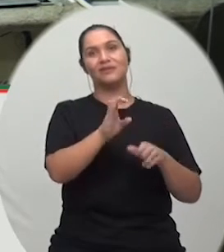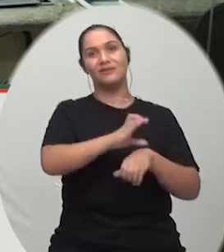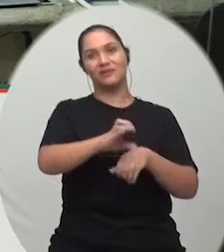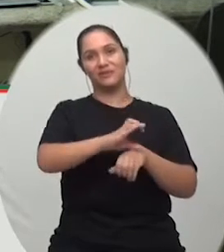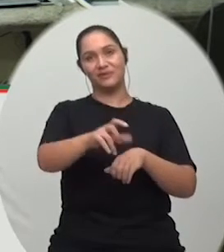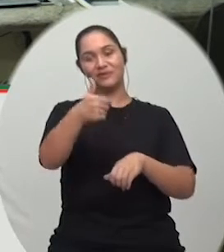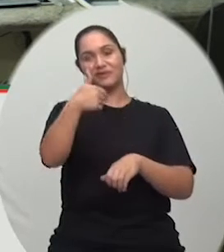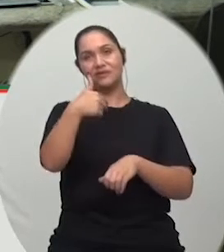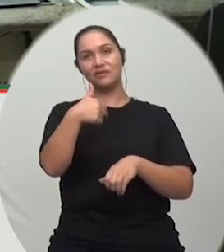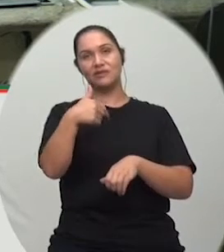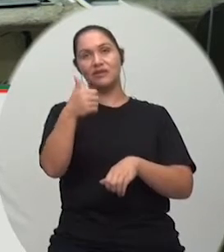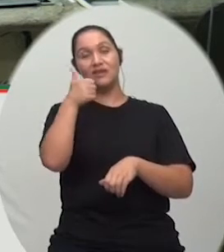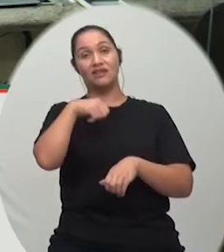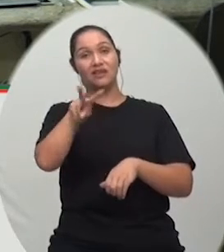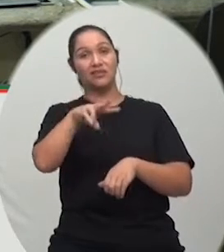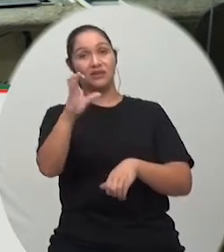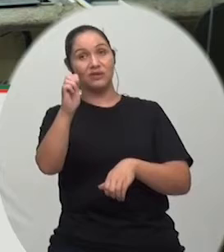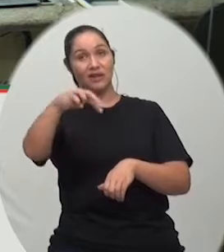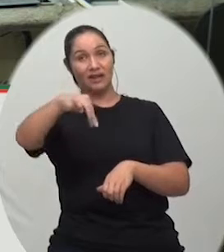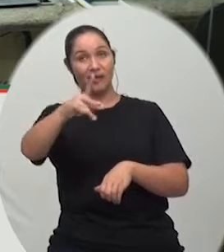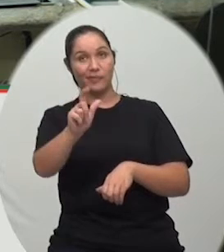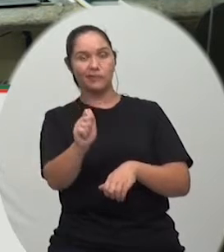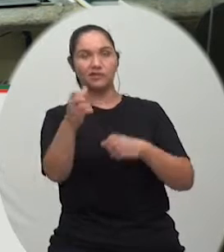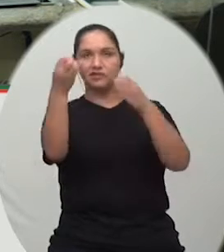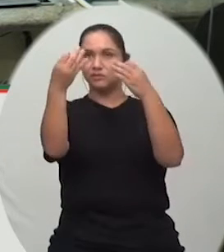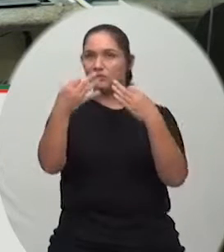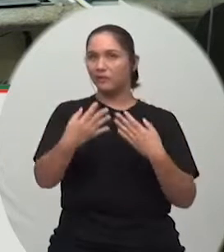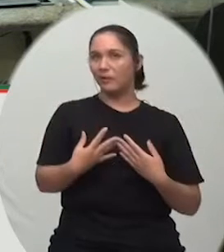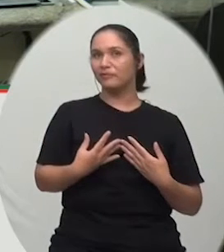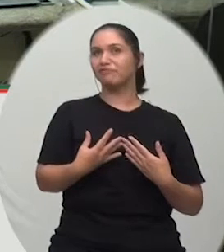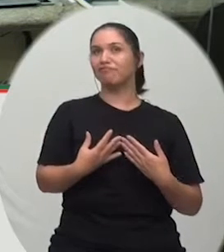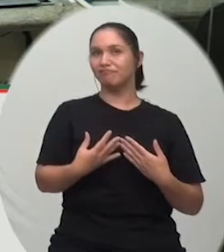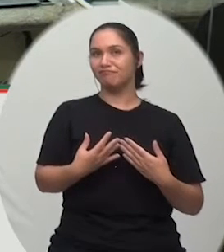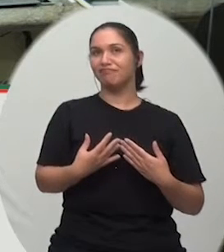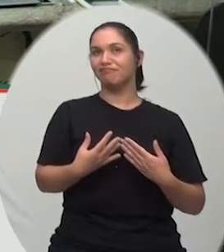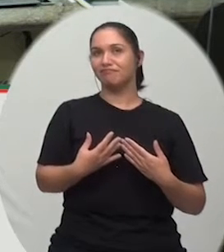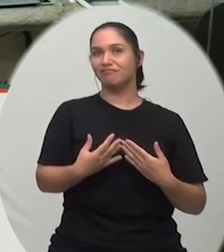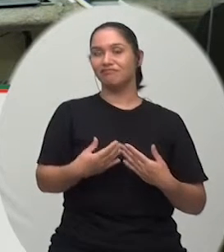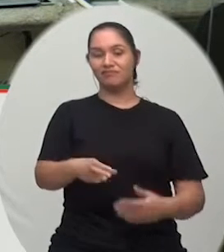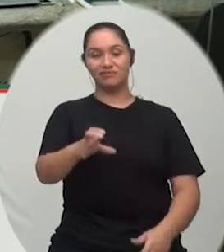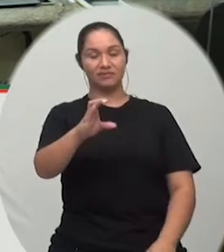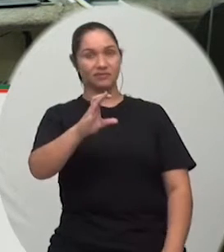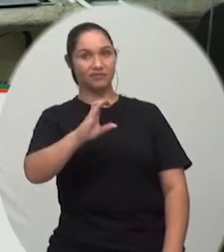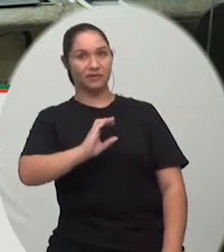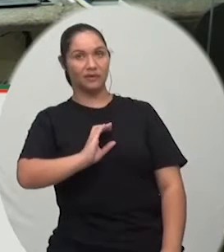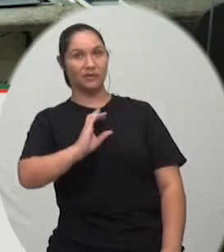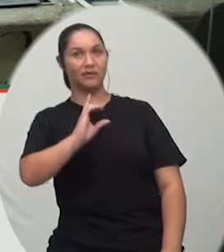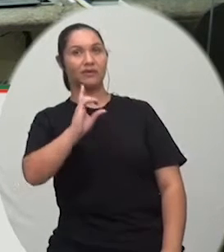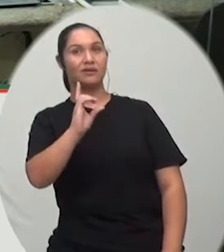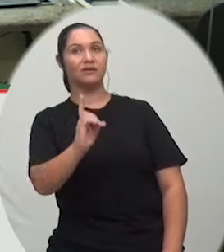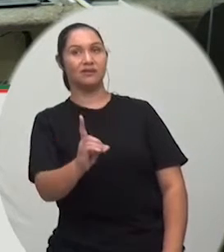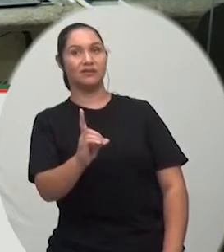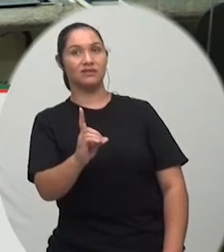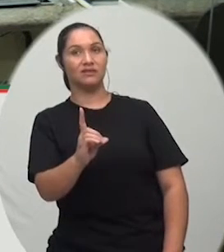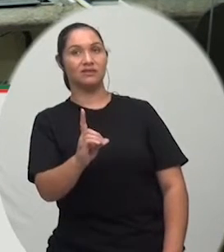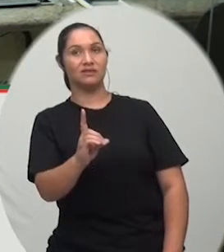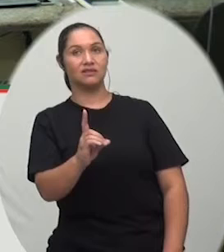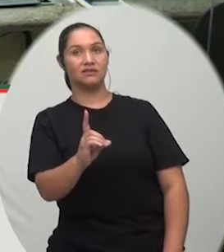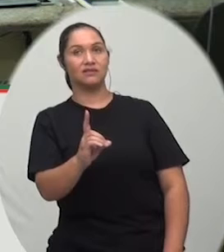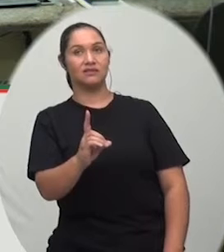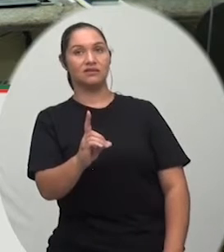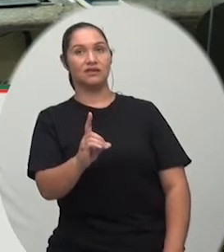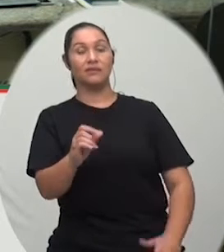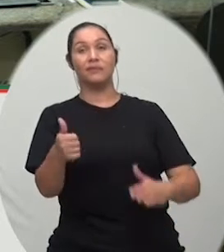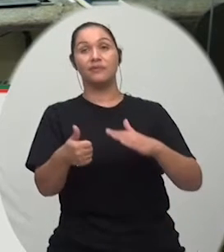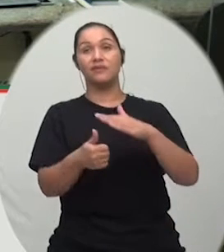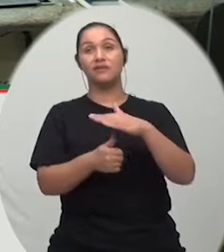que a porta de entrada ali da coordenação da reitoria ela é escancarada, mas isso se dá também